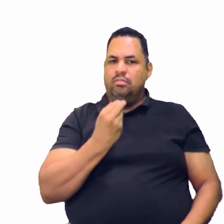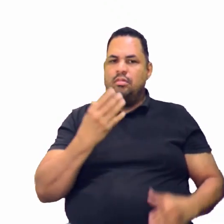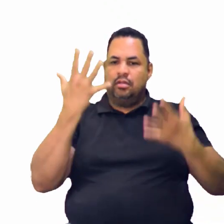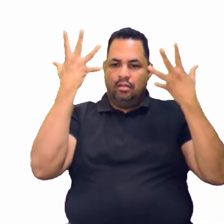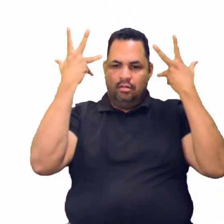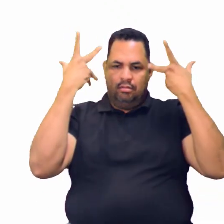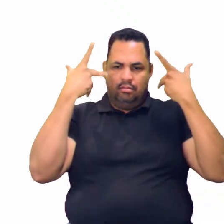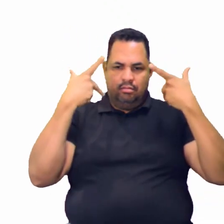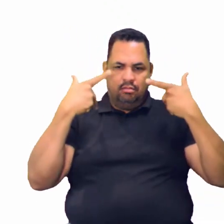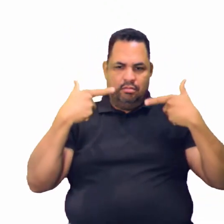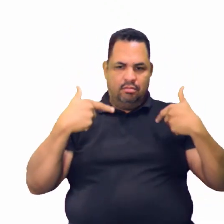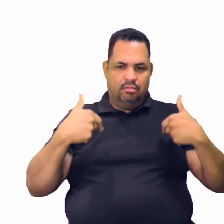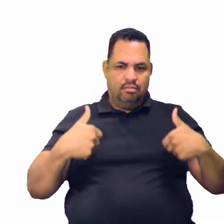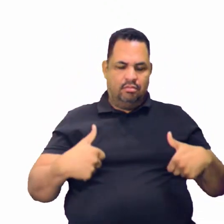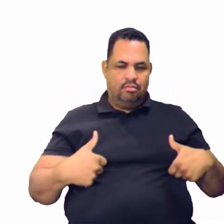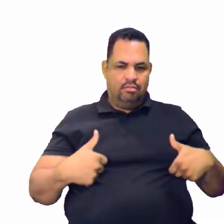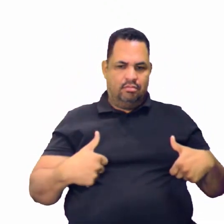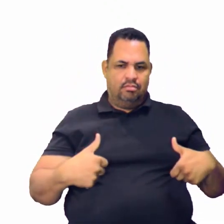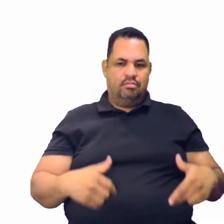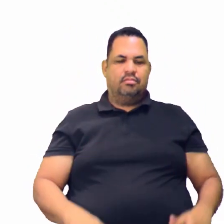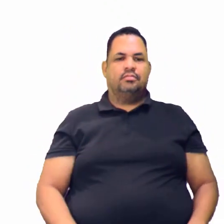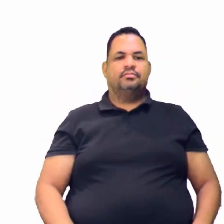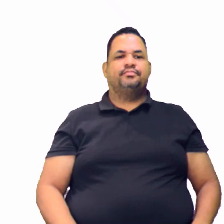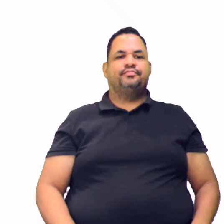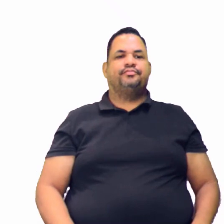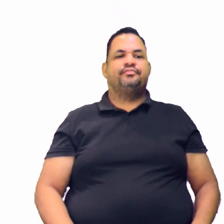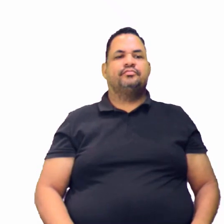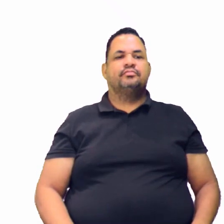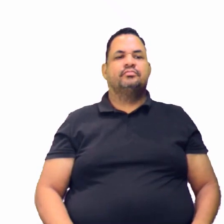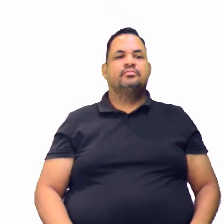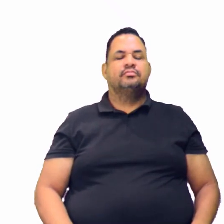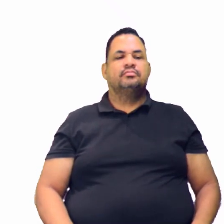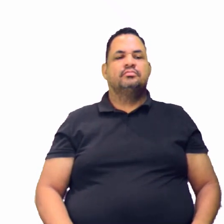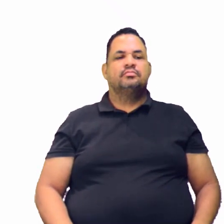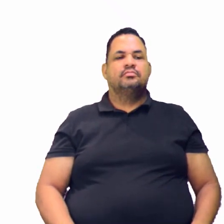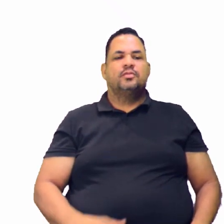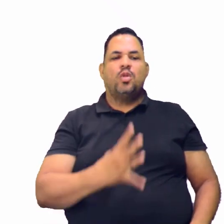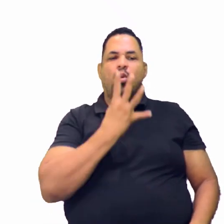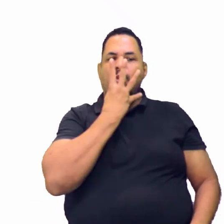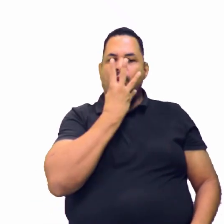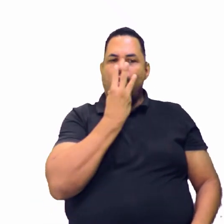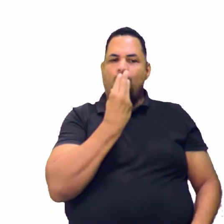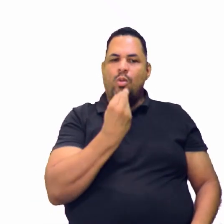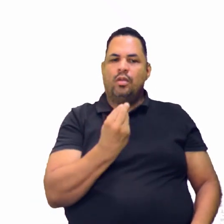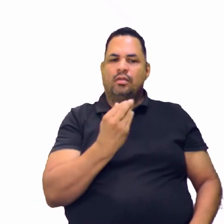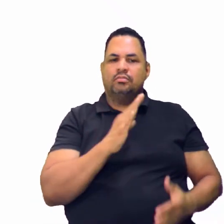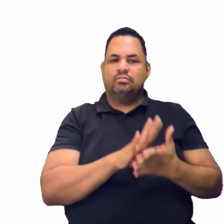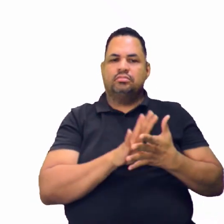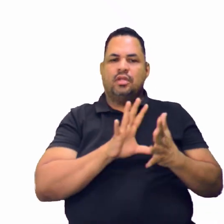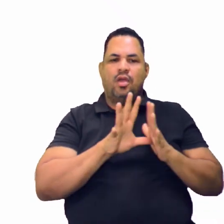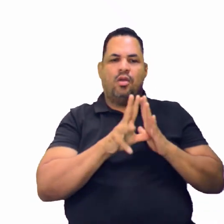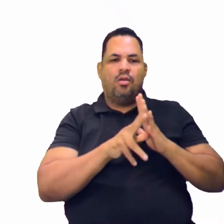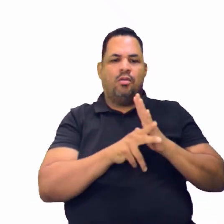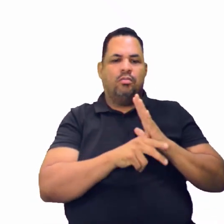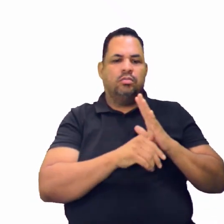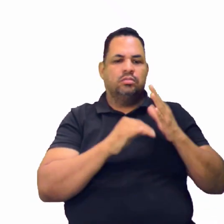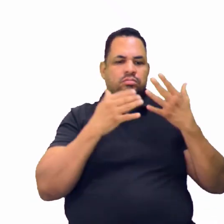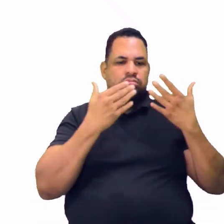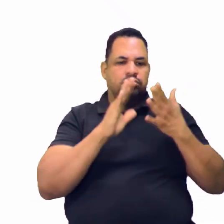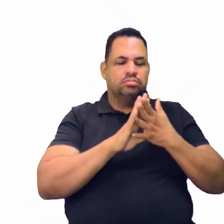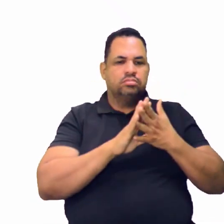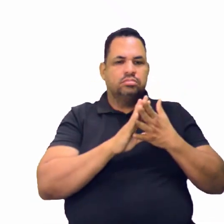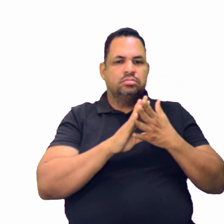no início da aula. Um lobo que acabara de roubar uma